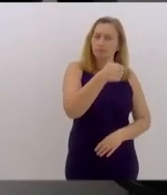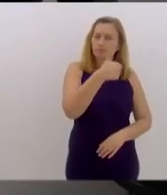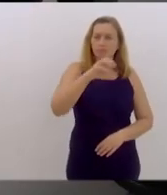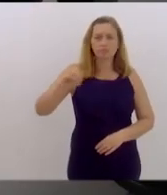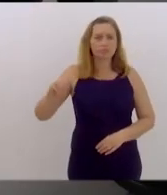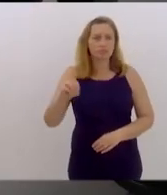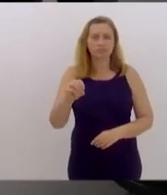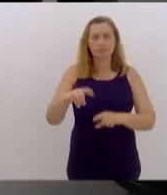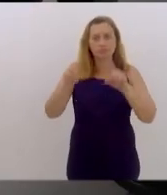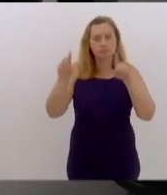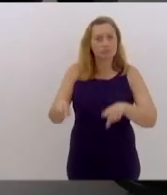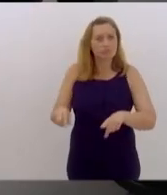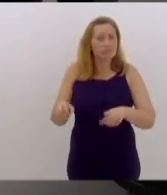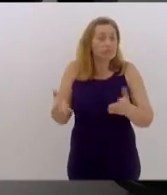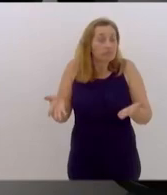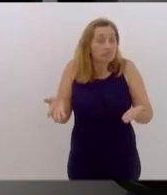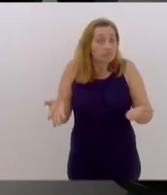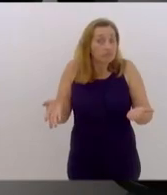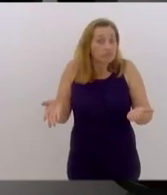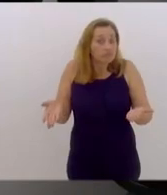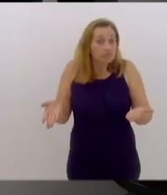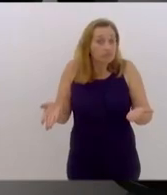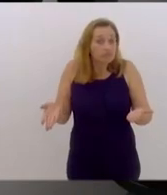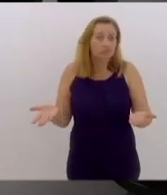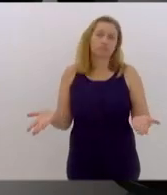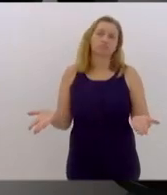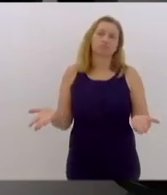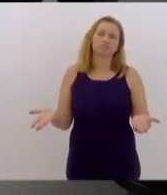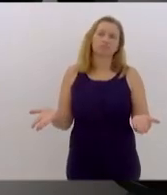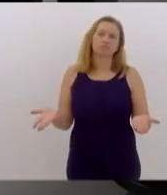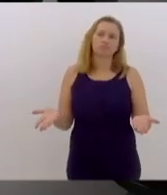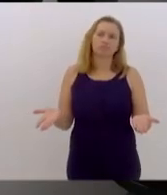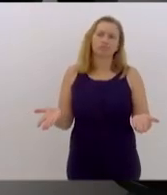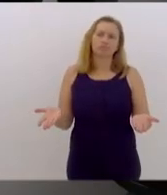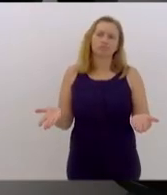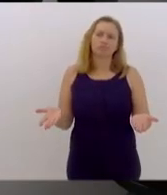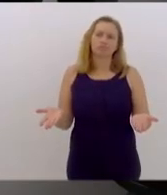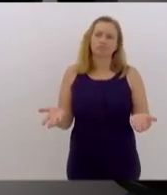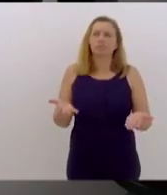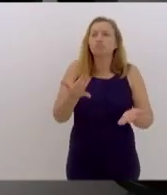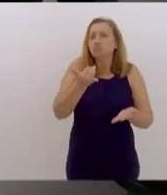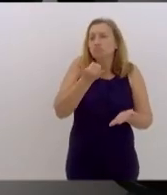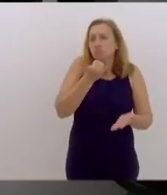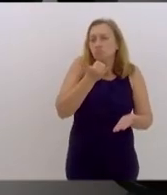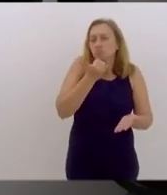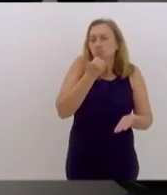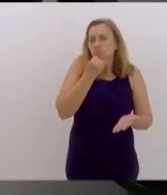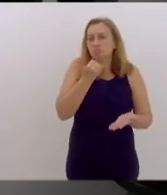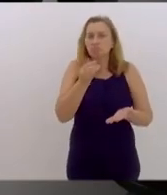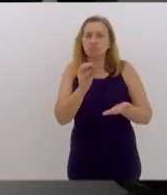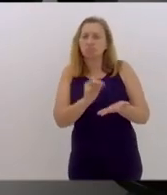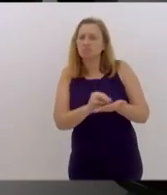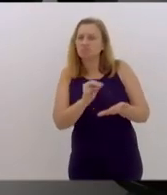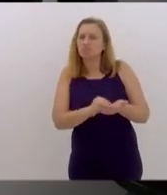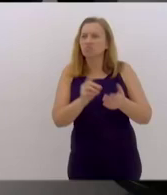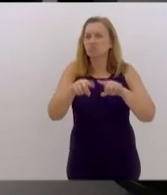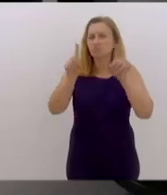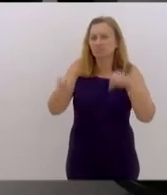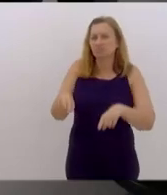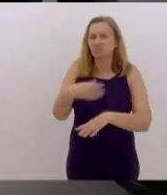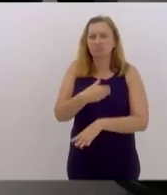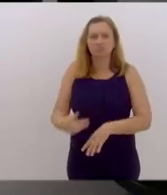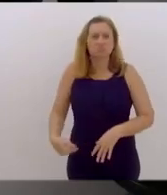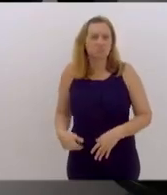100 funcionários todos excedidos né então assim o desculpo dá a desculpa da ausência de servidores públicos